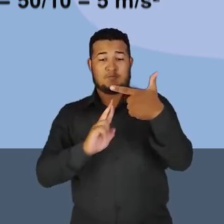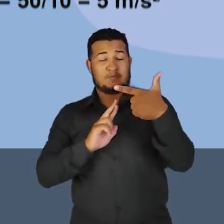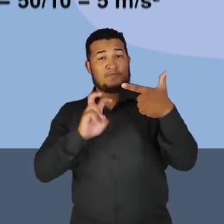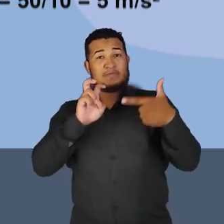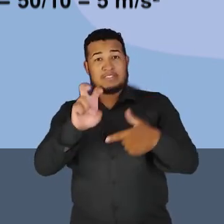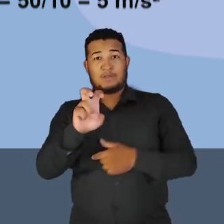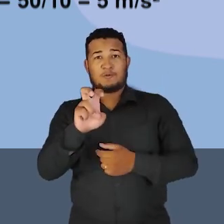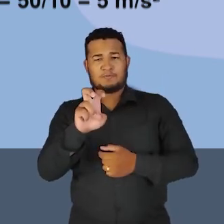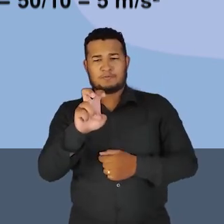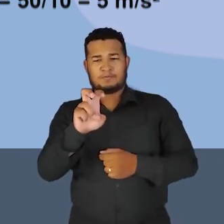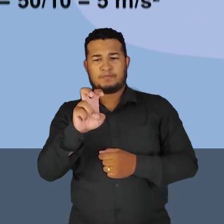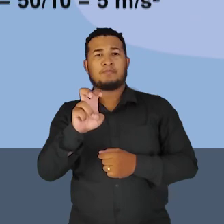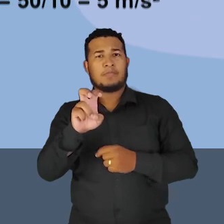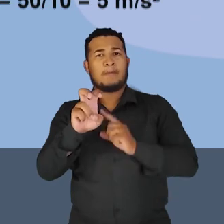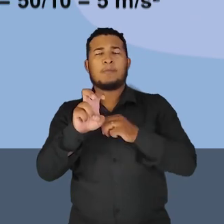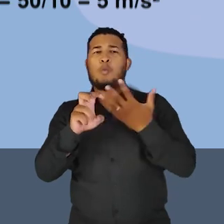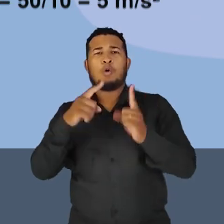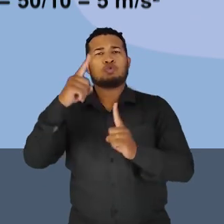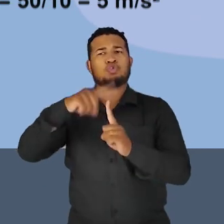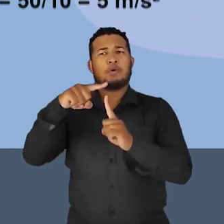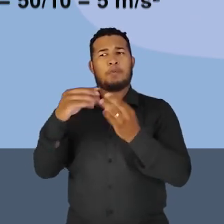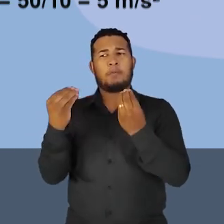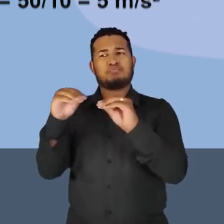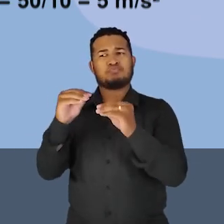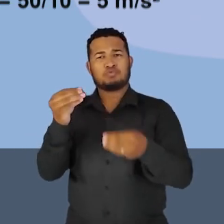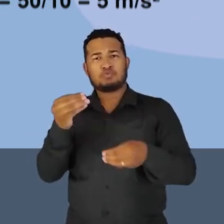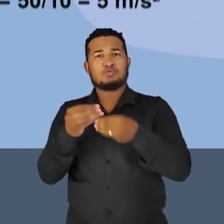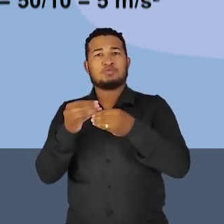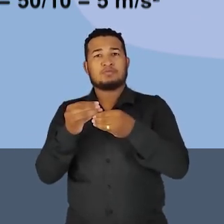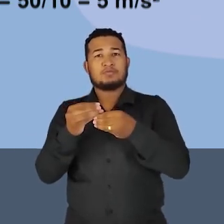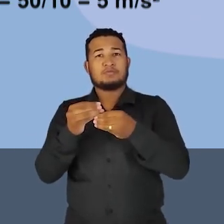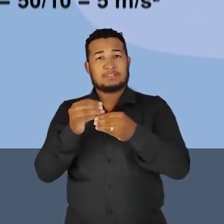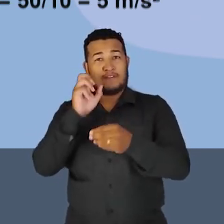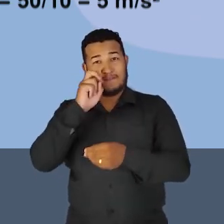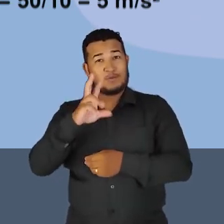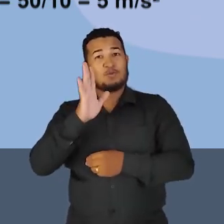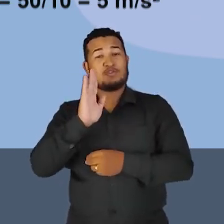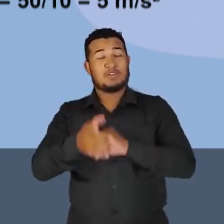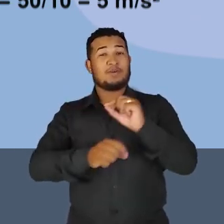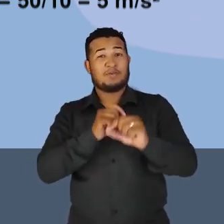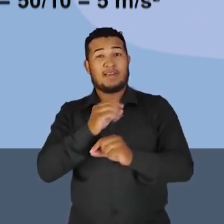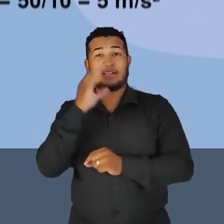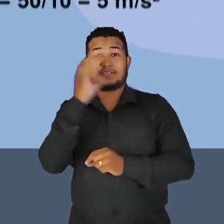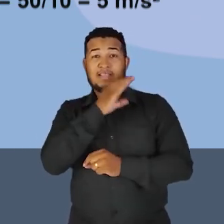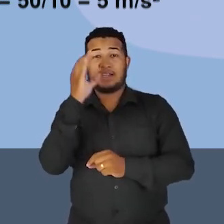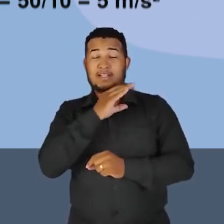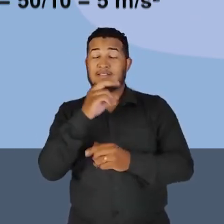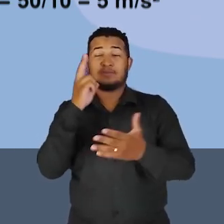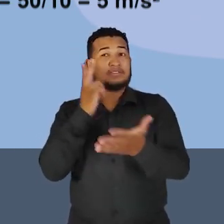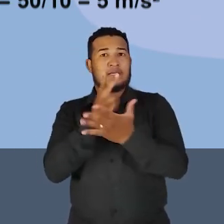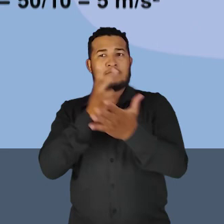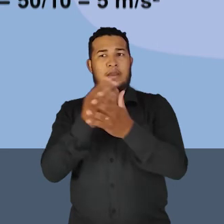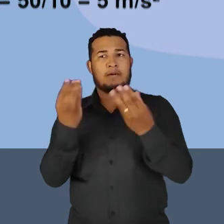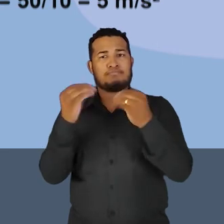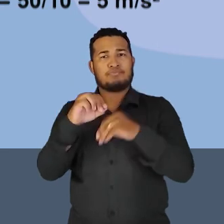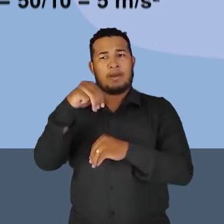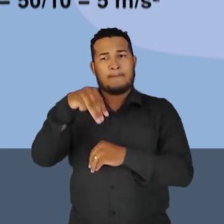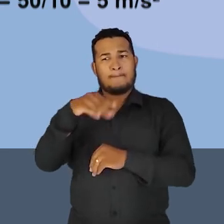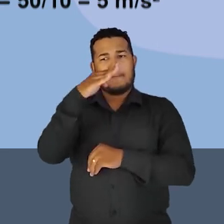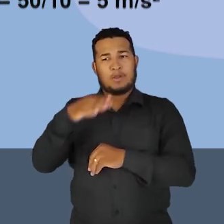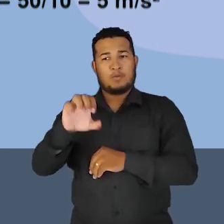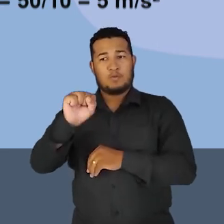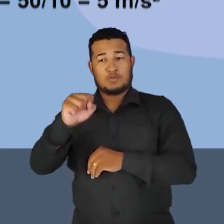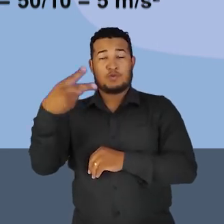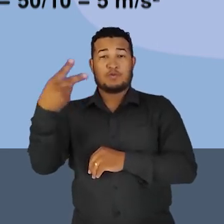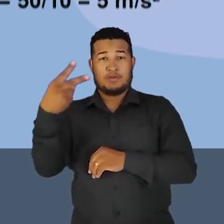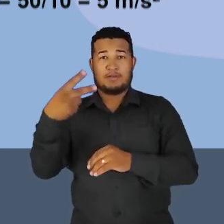5. Qual seria a unidade de medida para a aceleração? Vimos hoje. A aceleração no sistema internacional tem que ser em metros por segundo